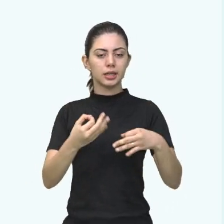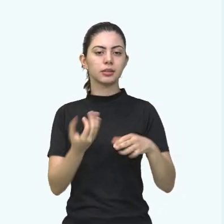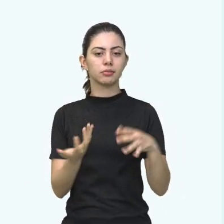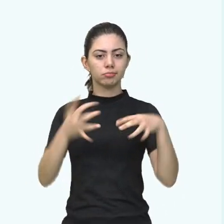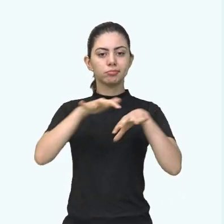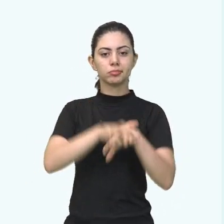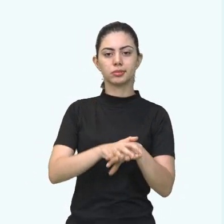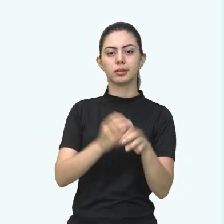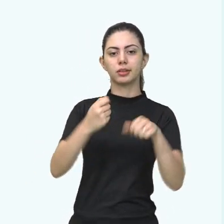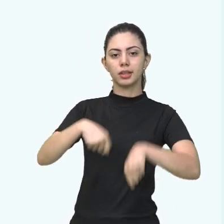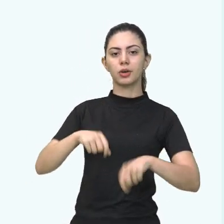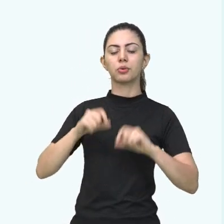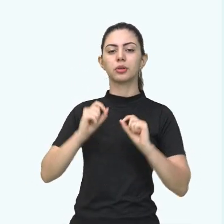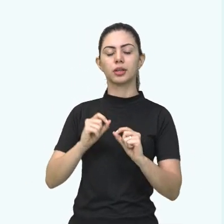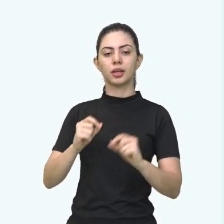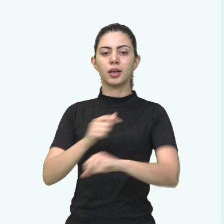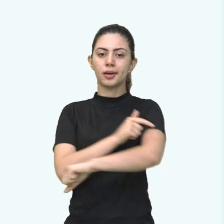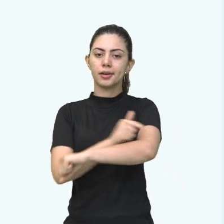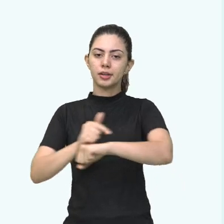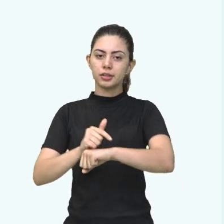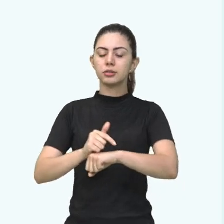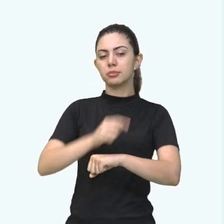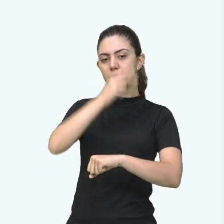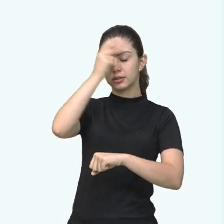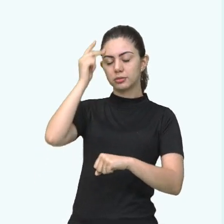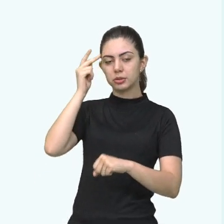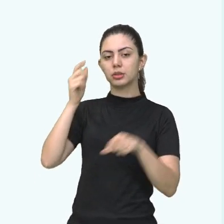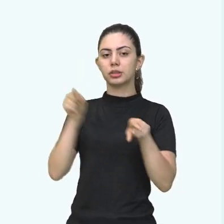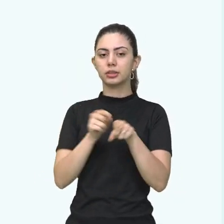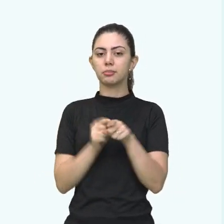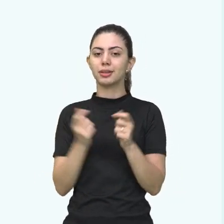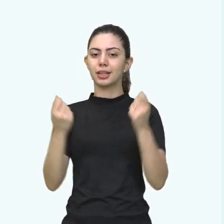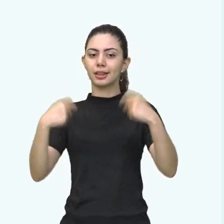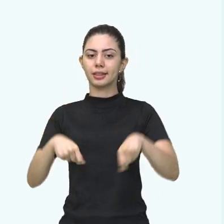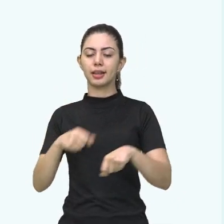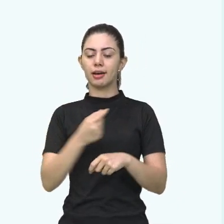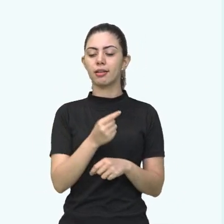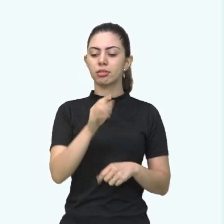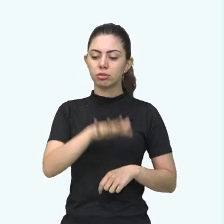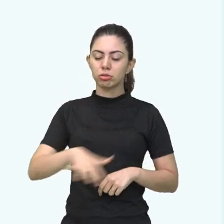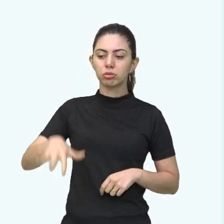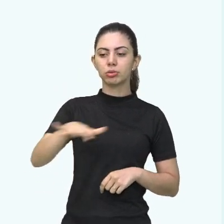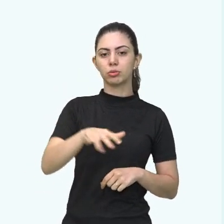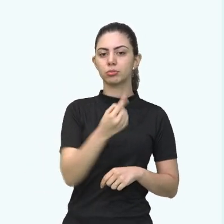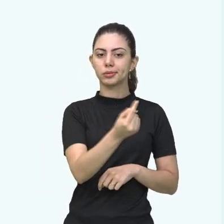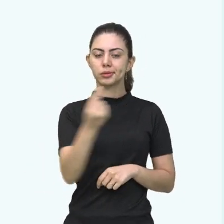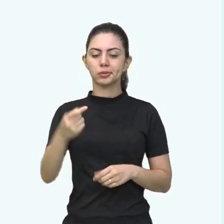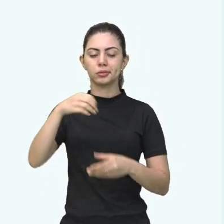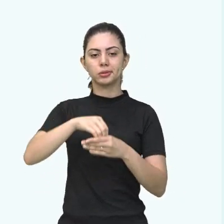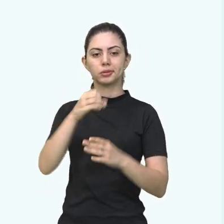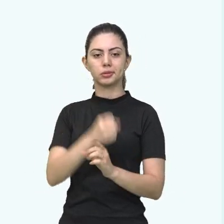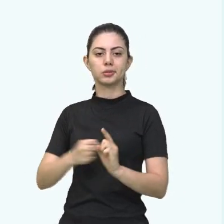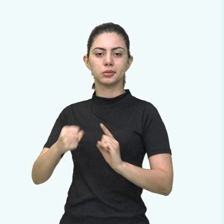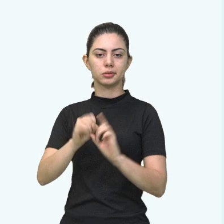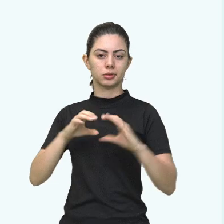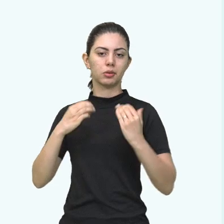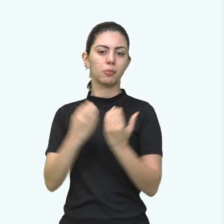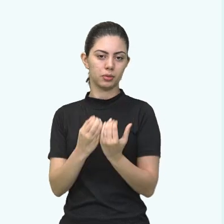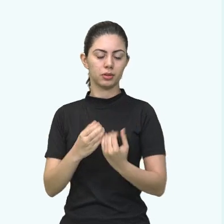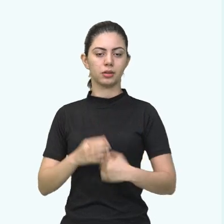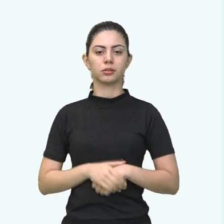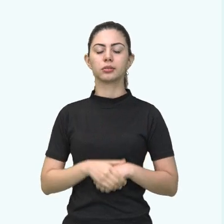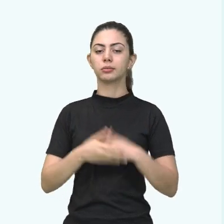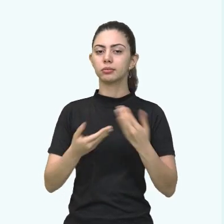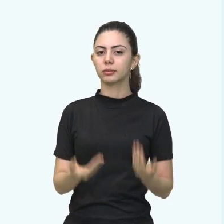respeito mútuo e a igualdade de oportunidades para todos os membros da comunidade. Então, a gente já traz